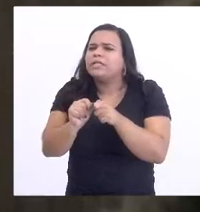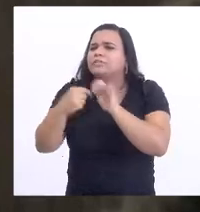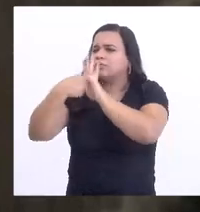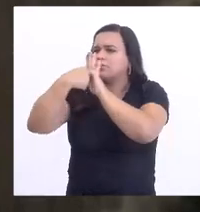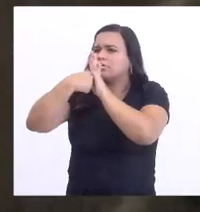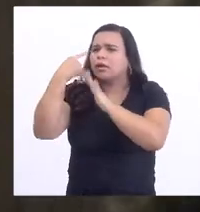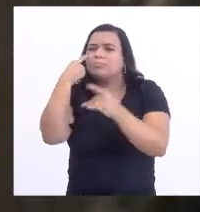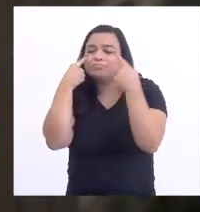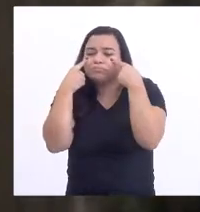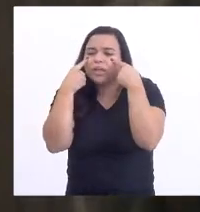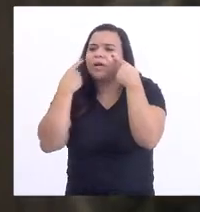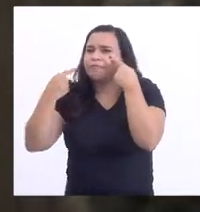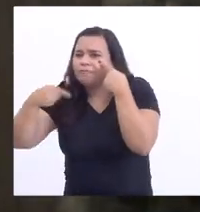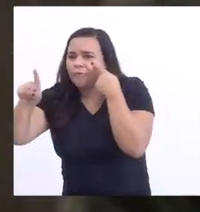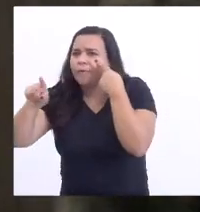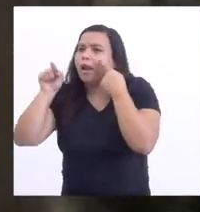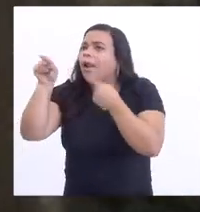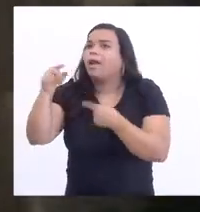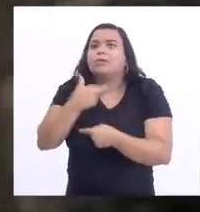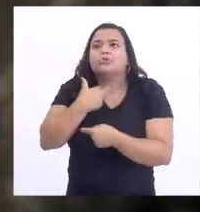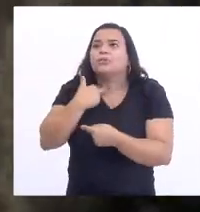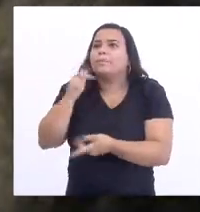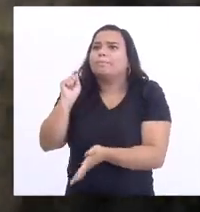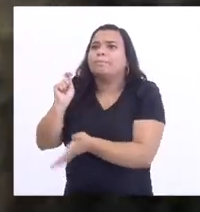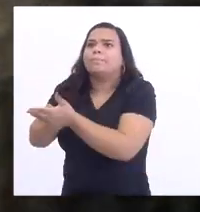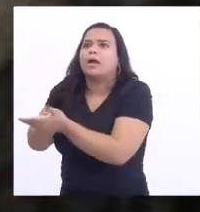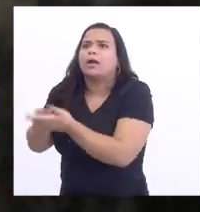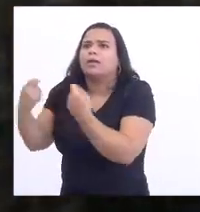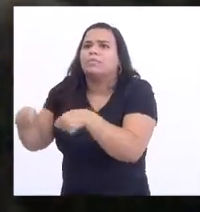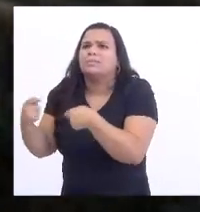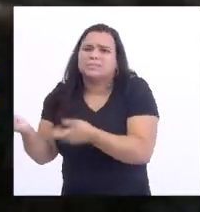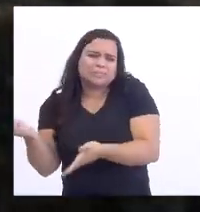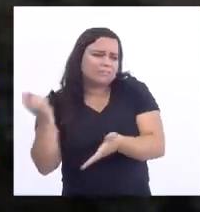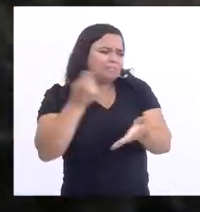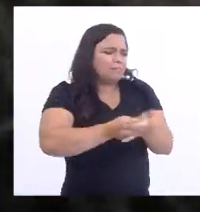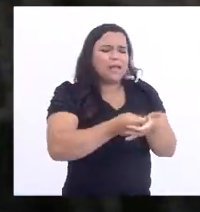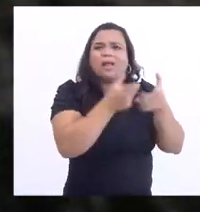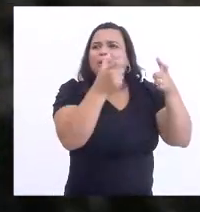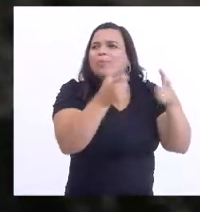e não podia pagar, tinha que pagar lá na clínica,